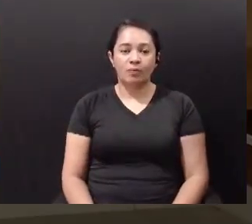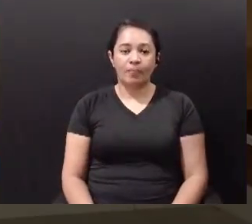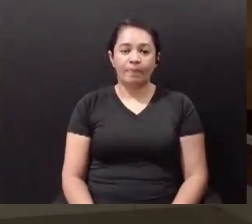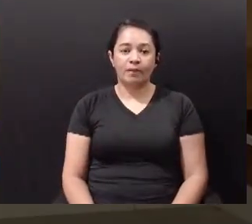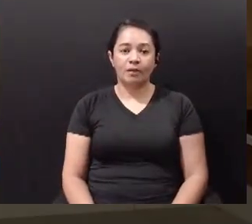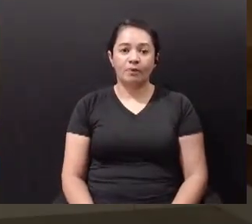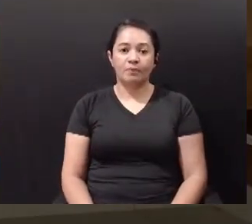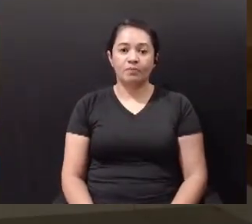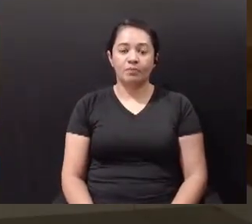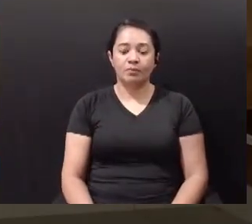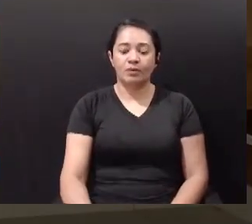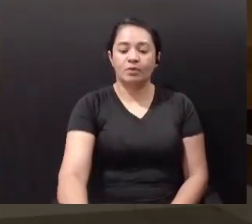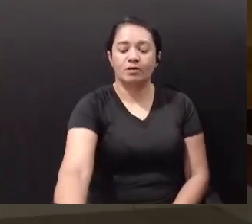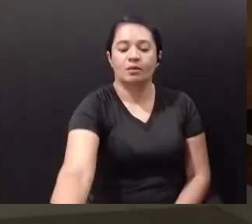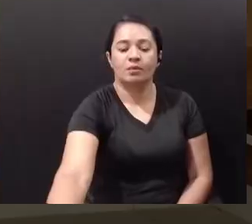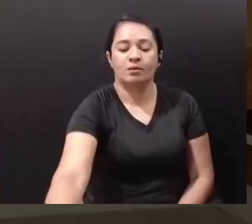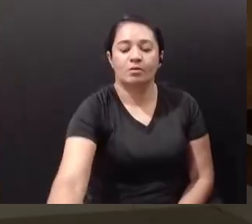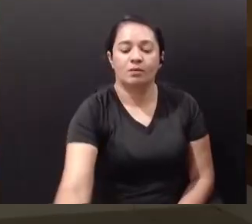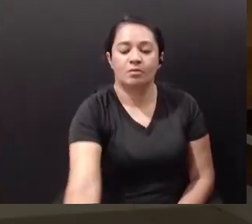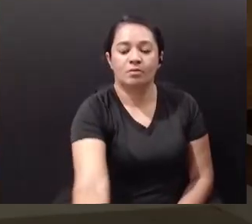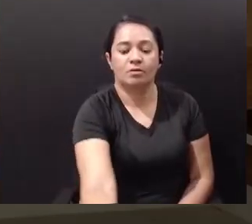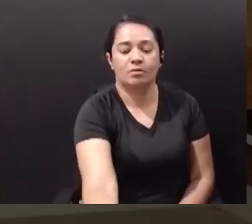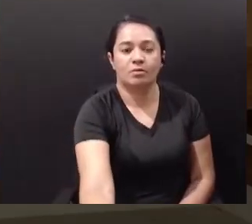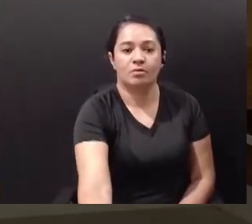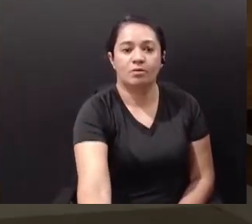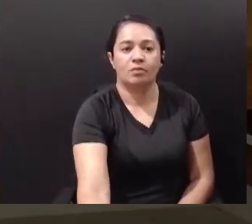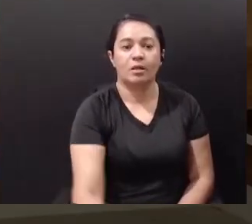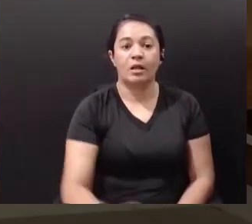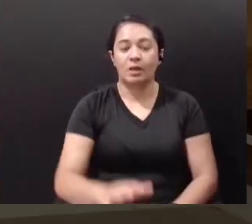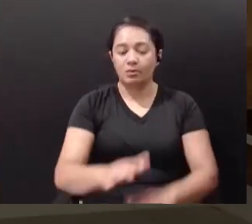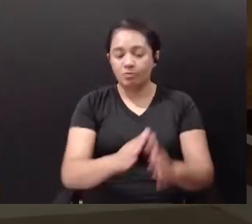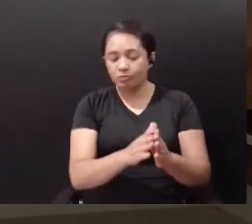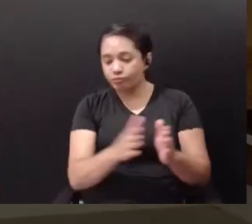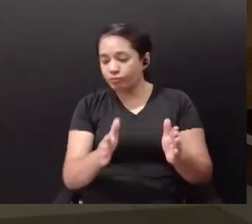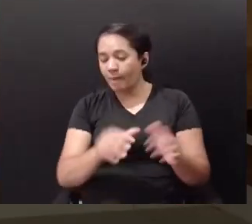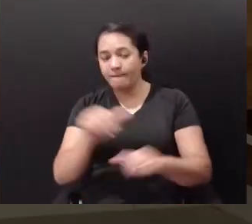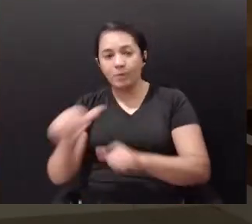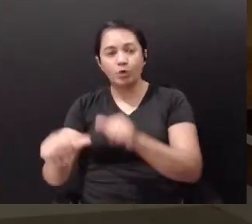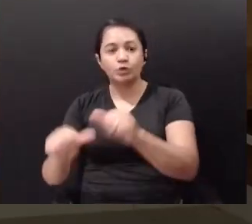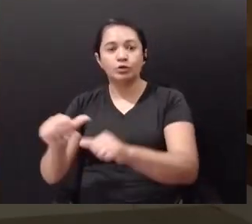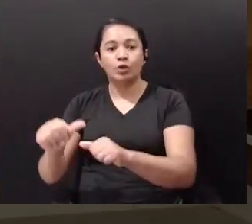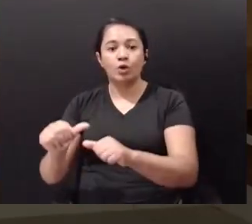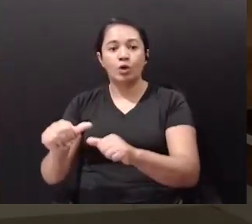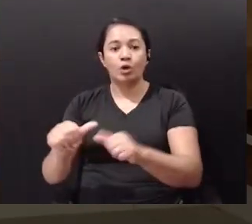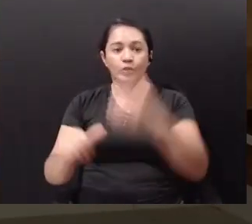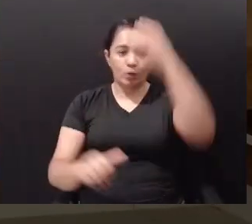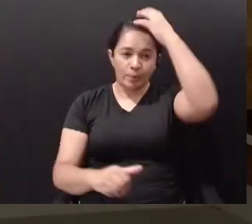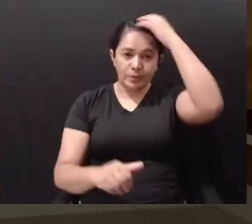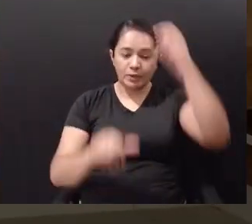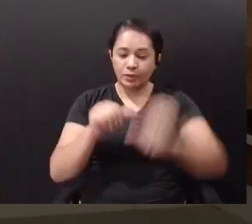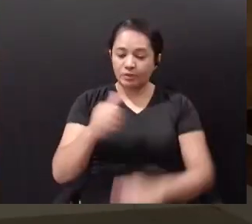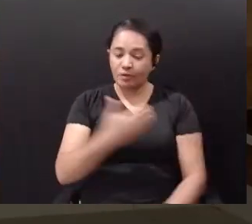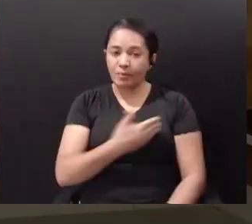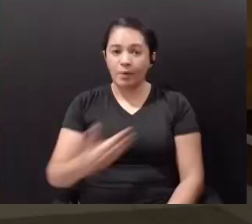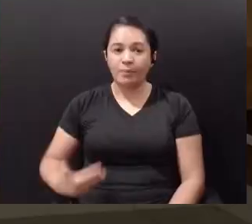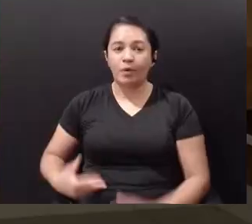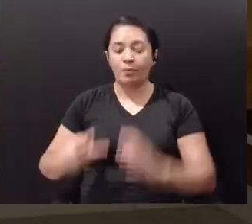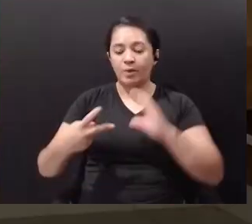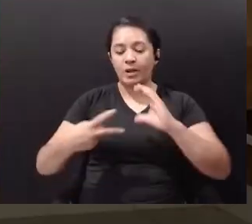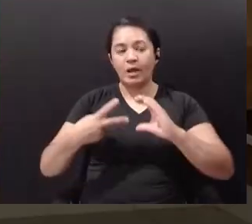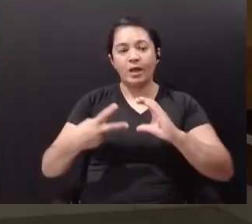nessa transição do Império para a República, a Câmara então retira isenções,